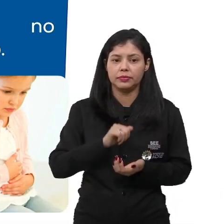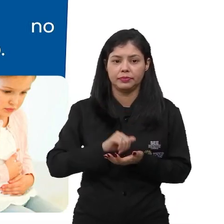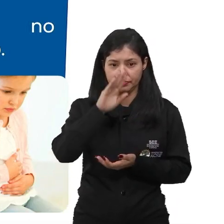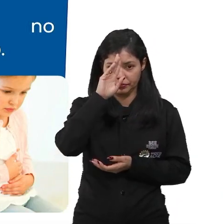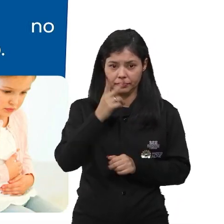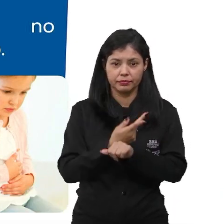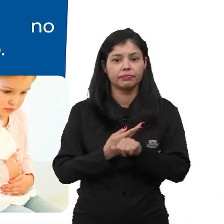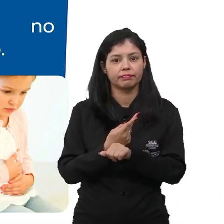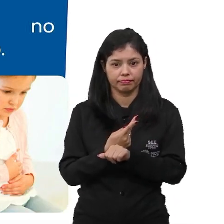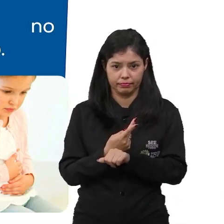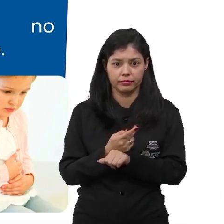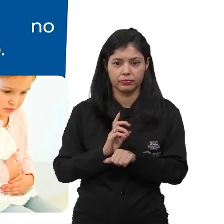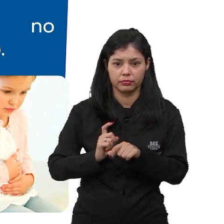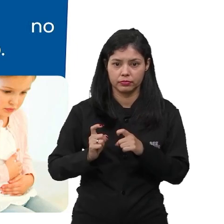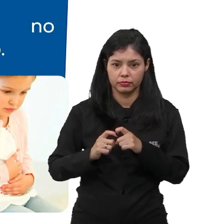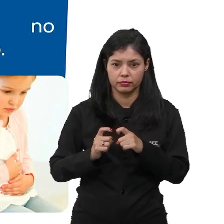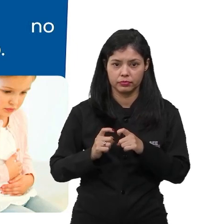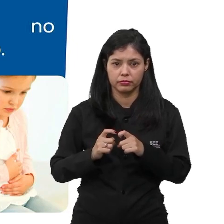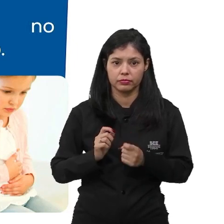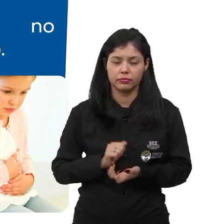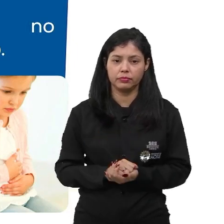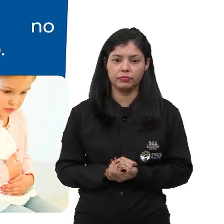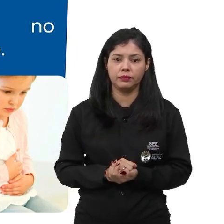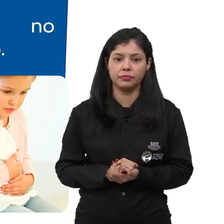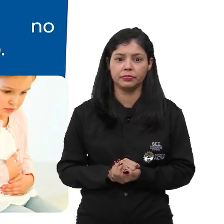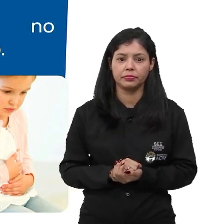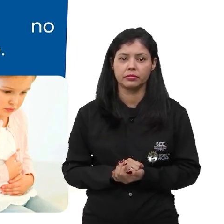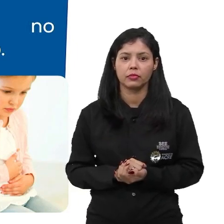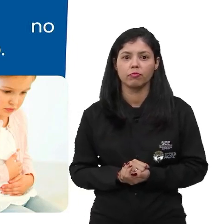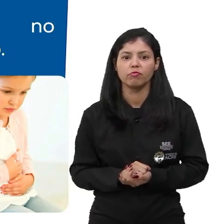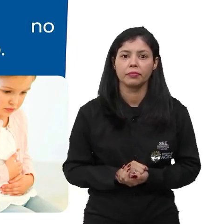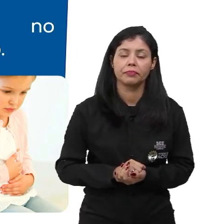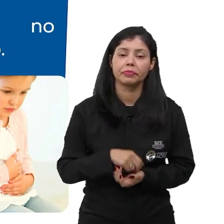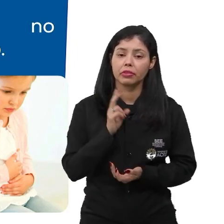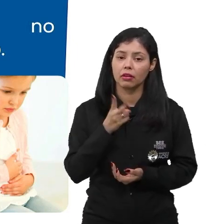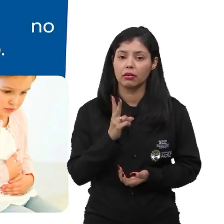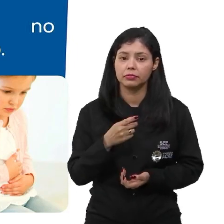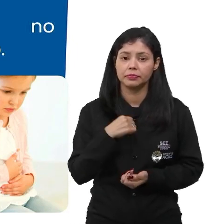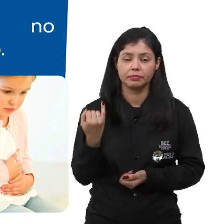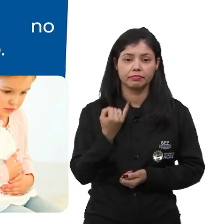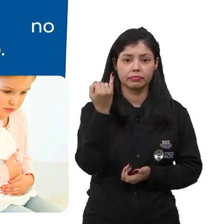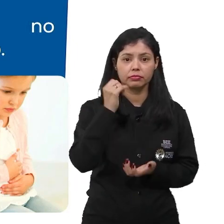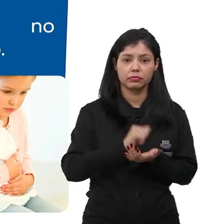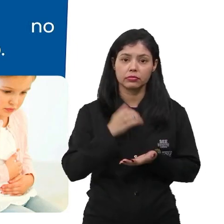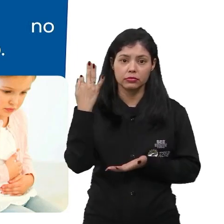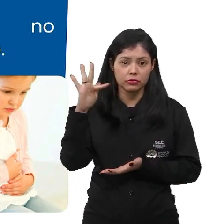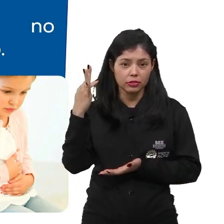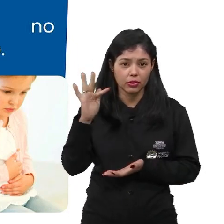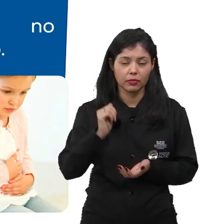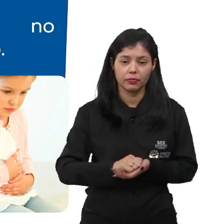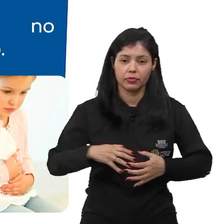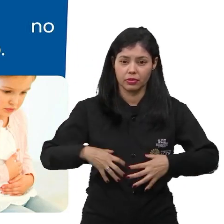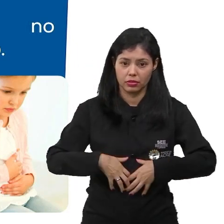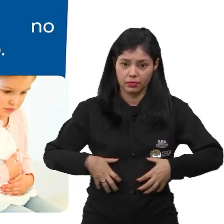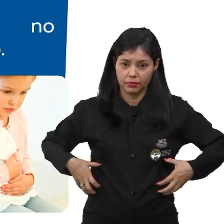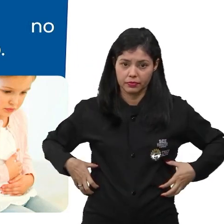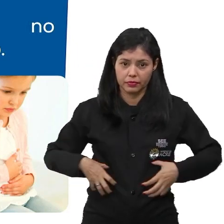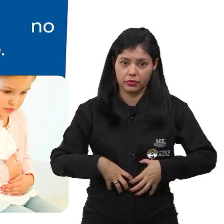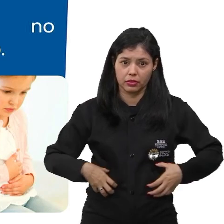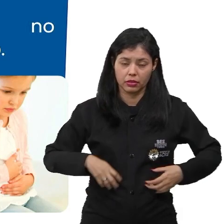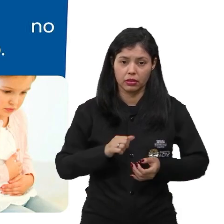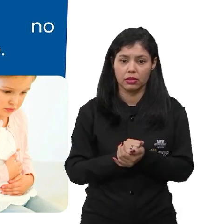bom procurar ali um médico. E as verminoses, né, os principais sintomas, é dor ou inchaço